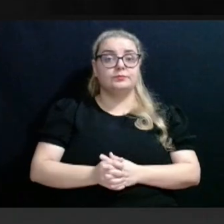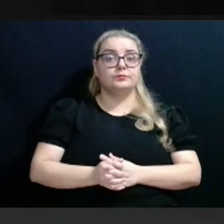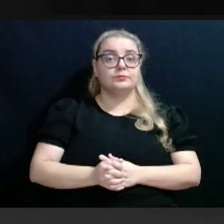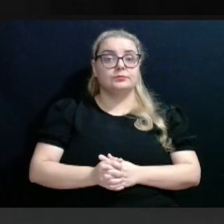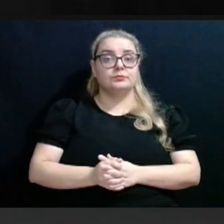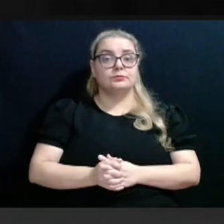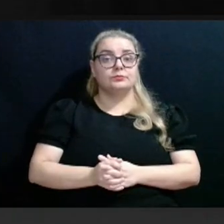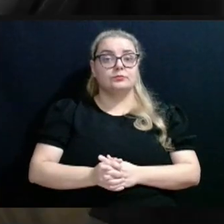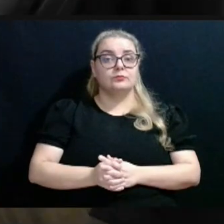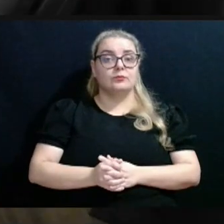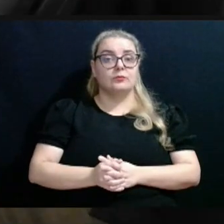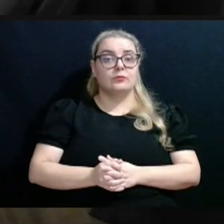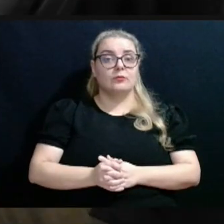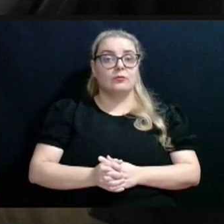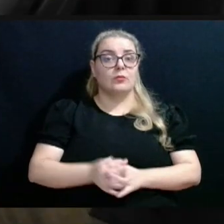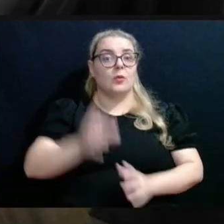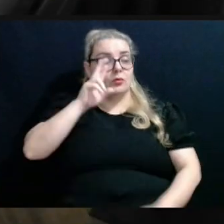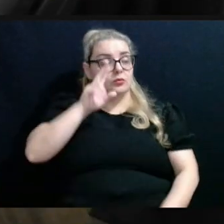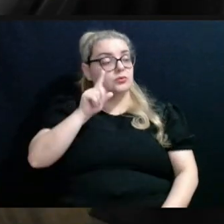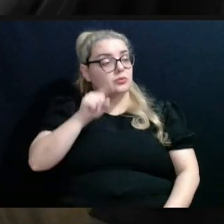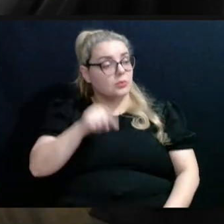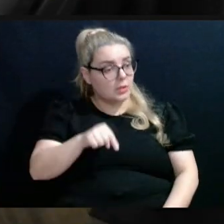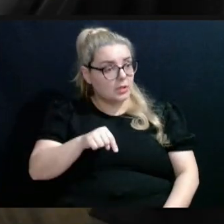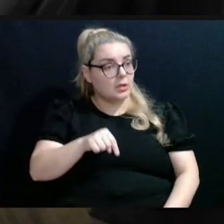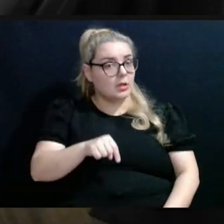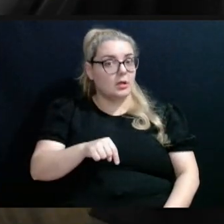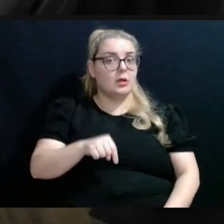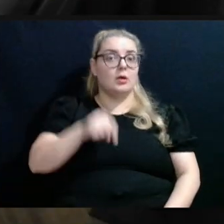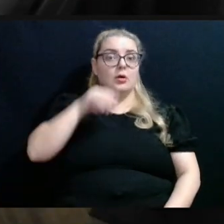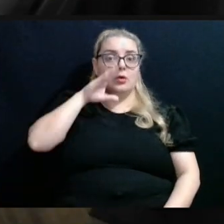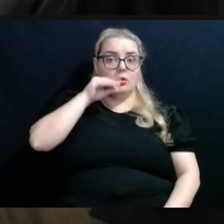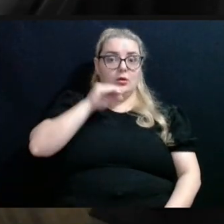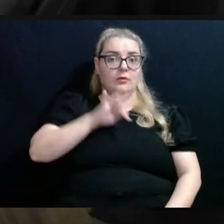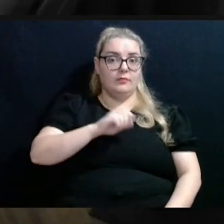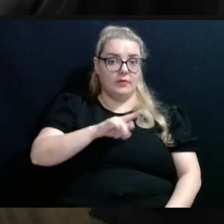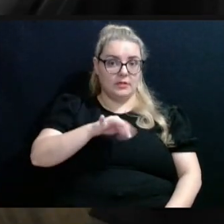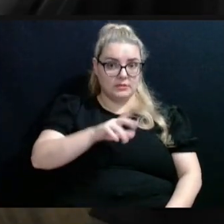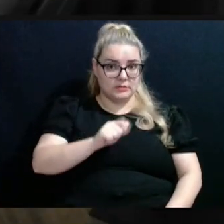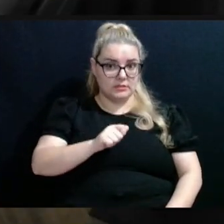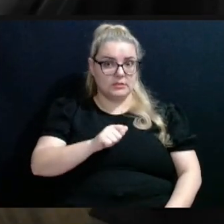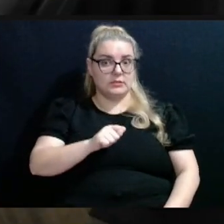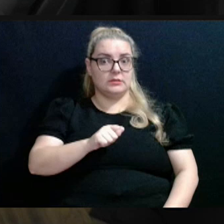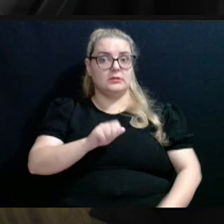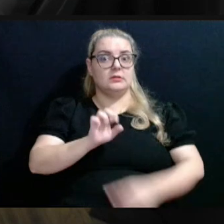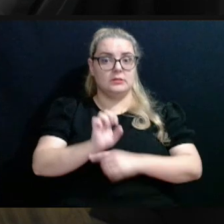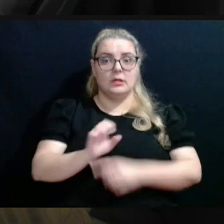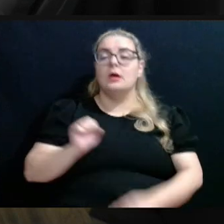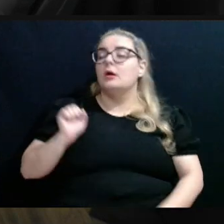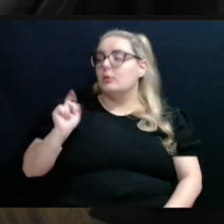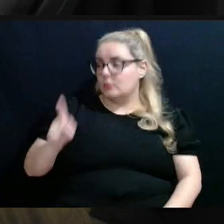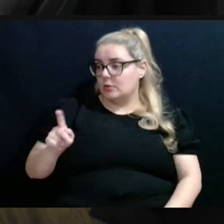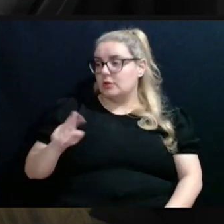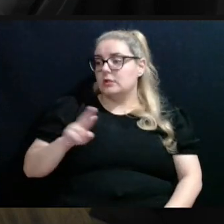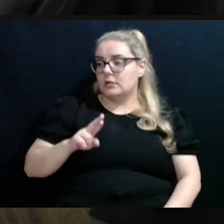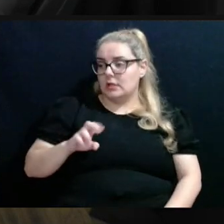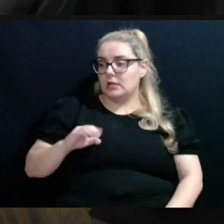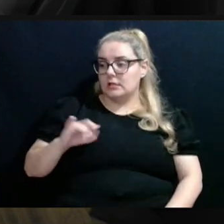o senhor é um funcionário da Fazenda Estadual, é isso? Sim, aposentado da Receita do Estado. Da Receita do